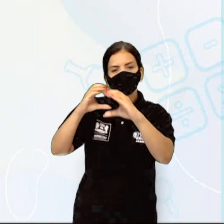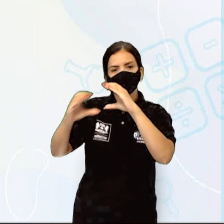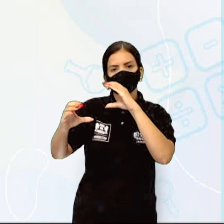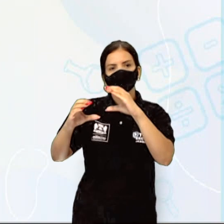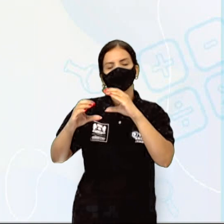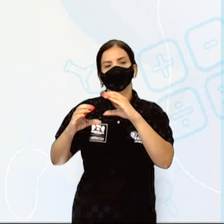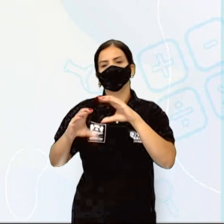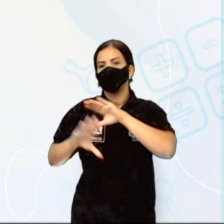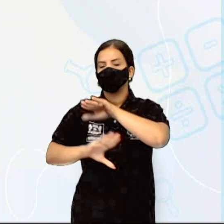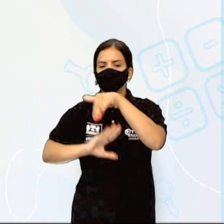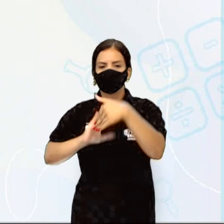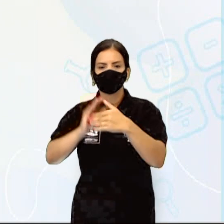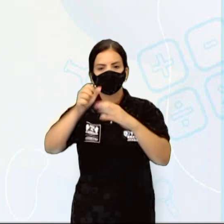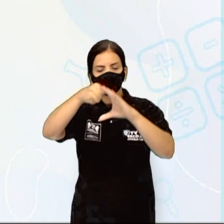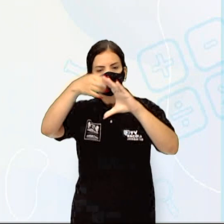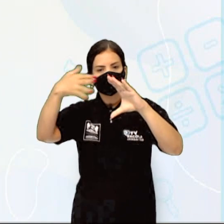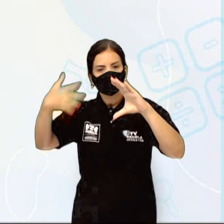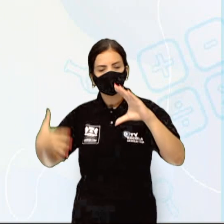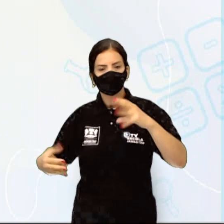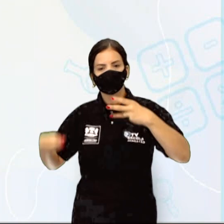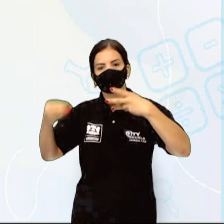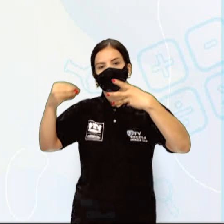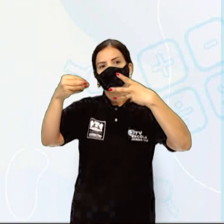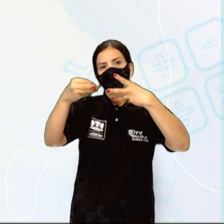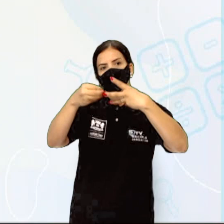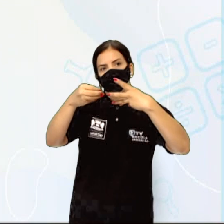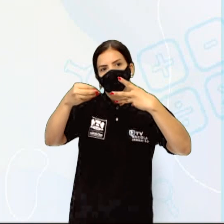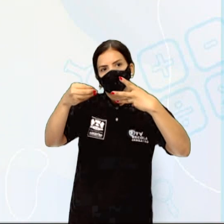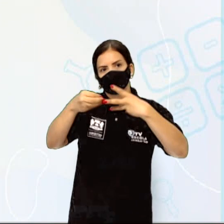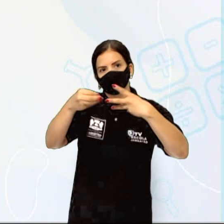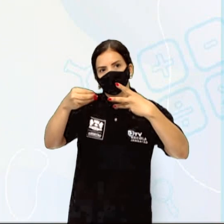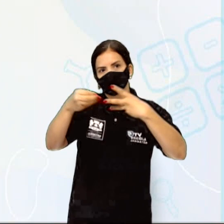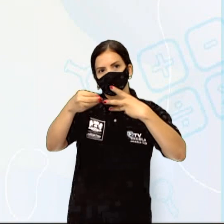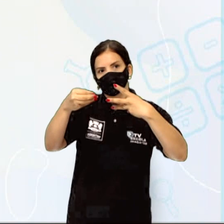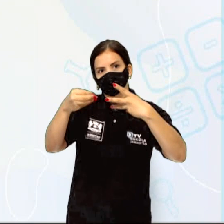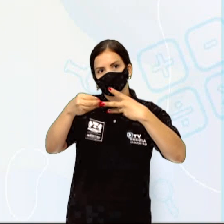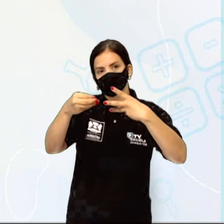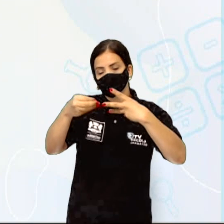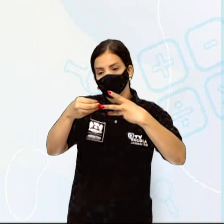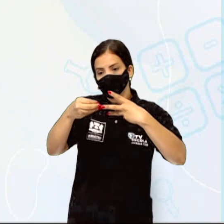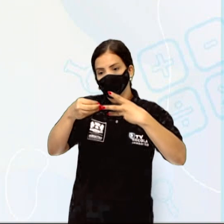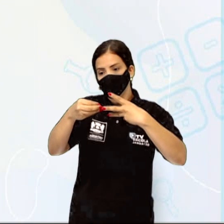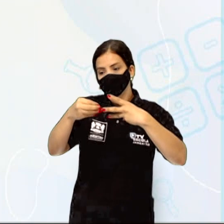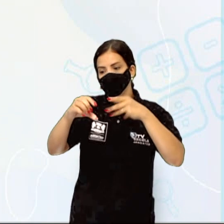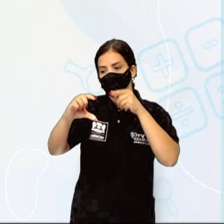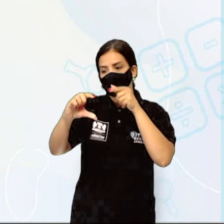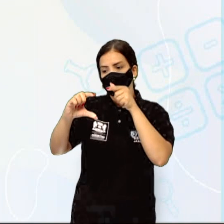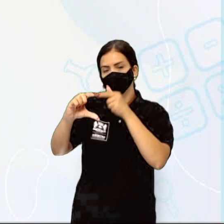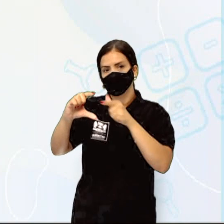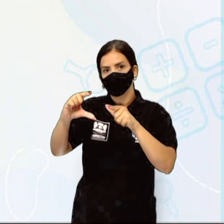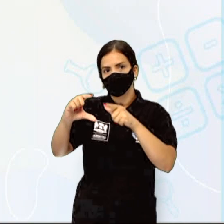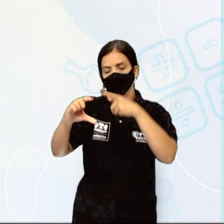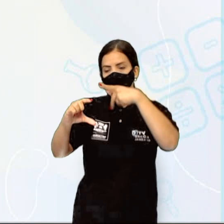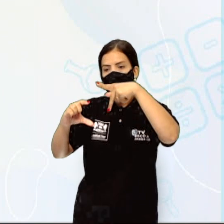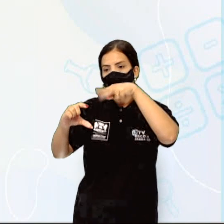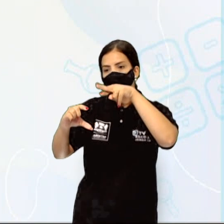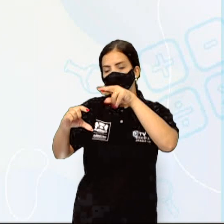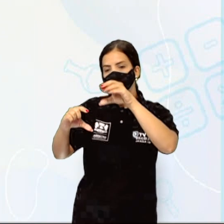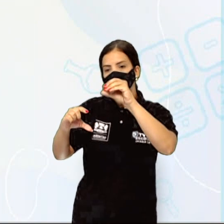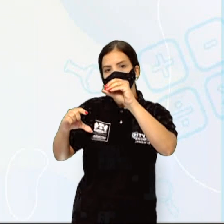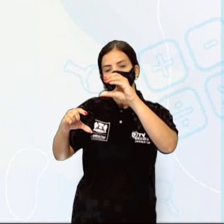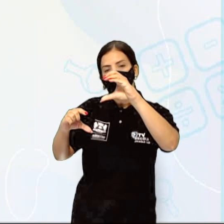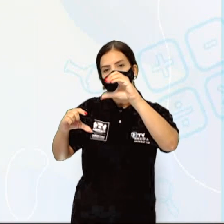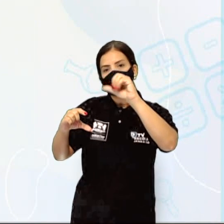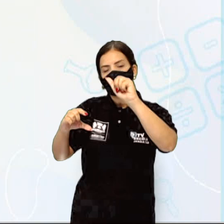Todas essas características são de células procariontes. Mas aqui a gente tem um exemplo de uma célula eucarionte. Se a